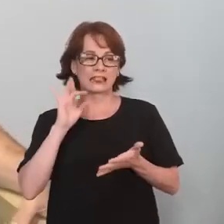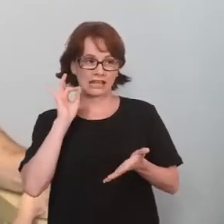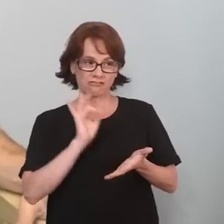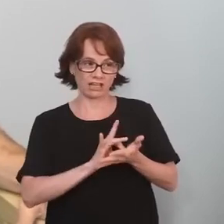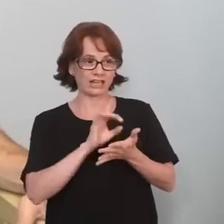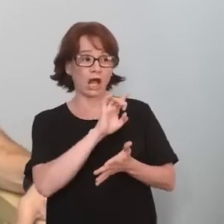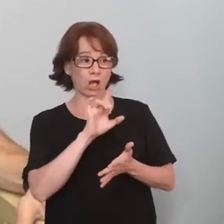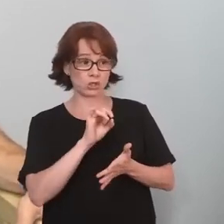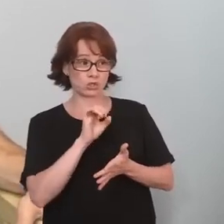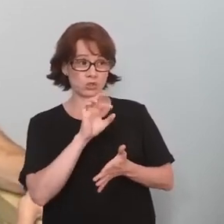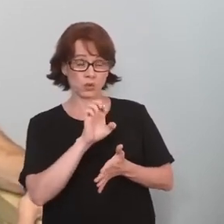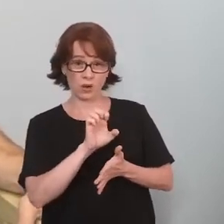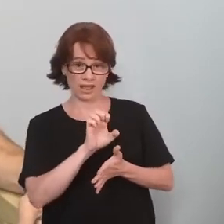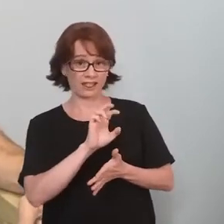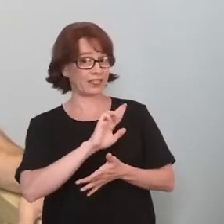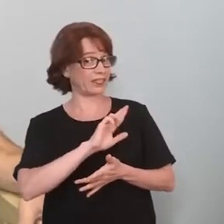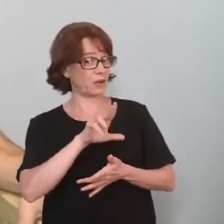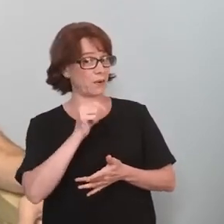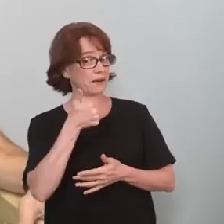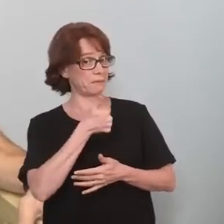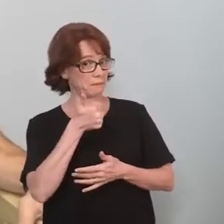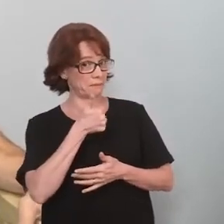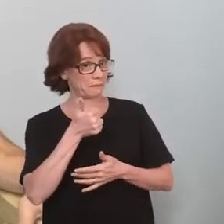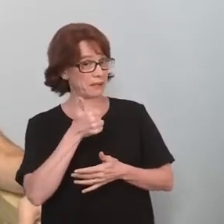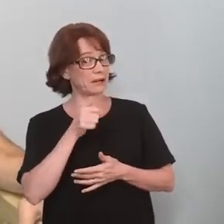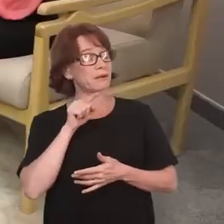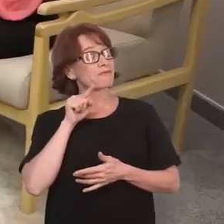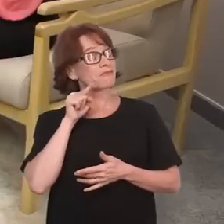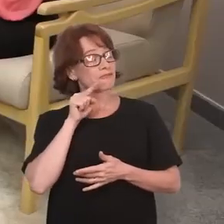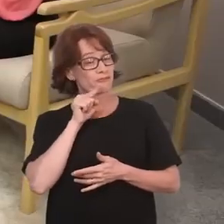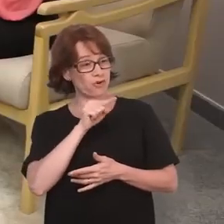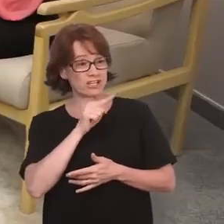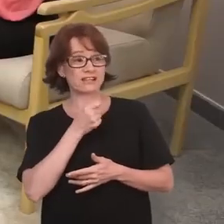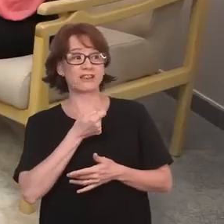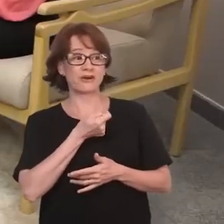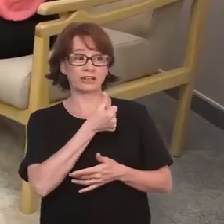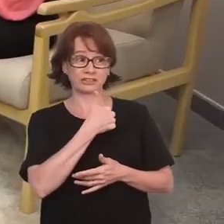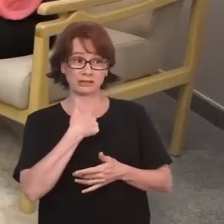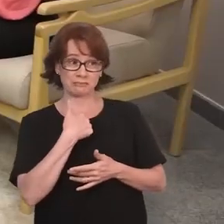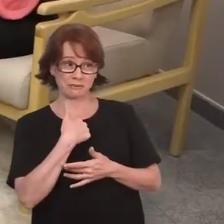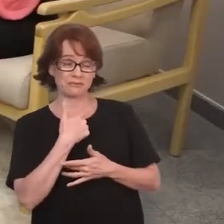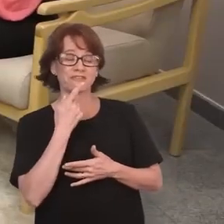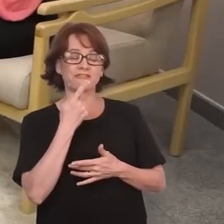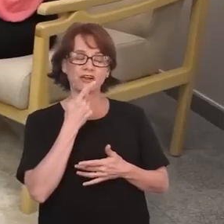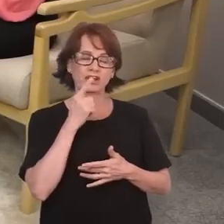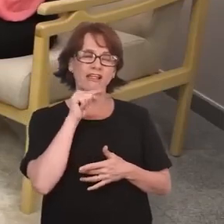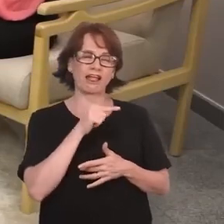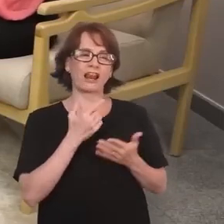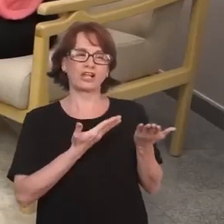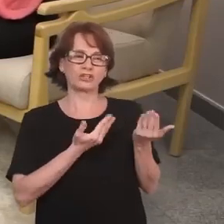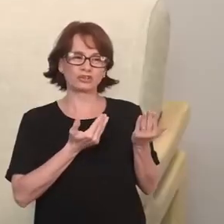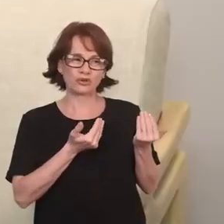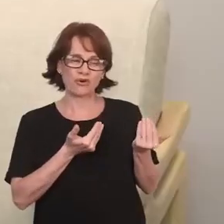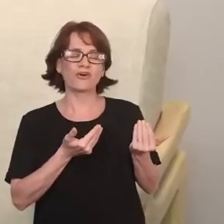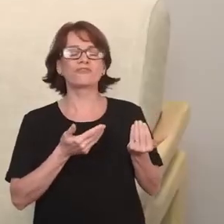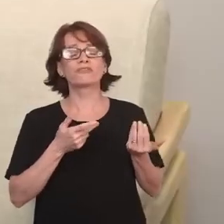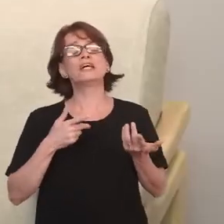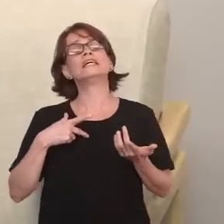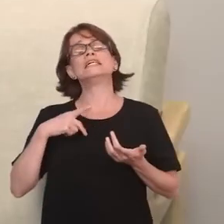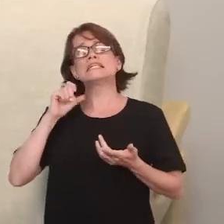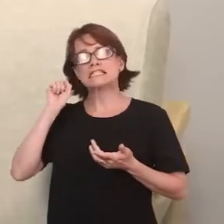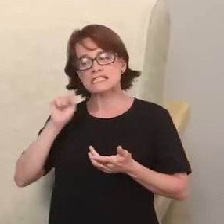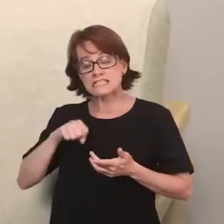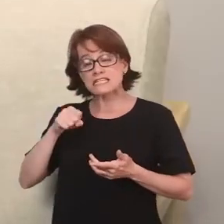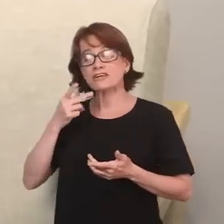convite e falou, leve a Zoe porque ela é jovem. Isso. Você é um deputado jovem. Que é um deputado jovem. Eu achei que seria bem legal